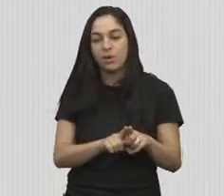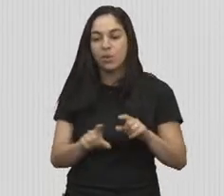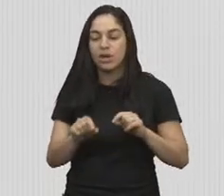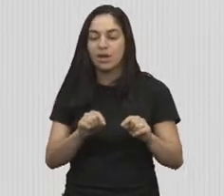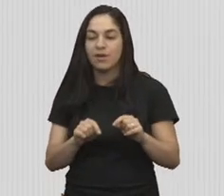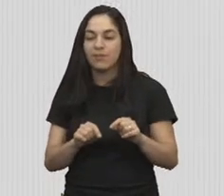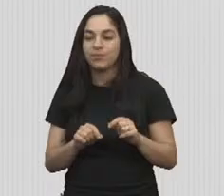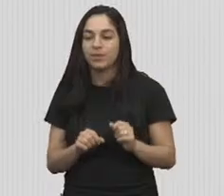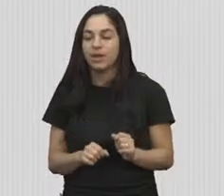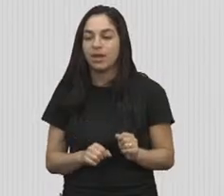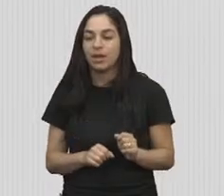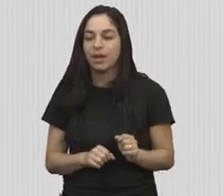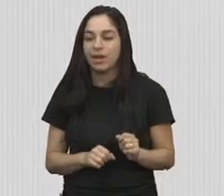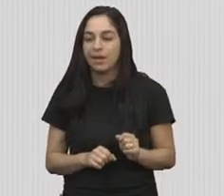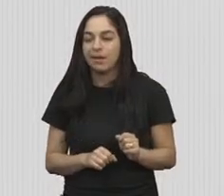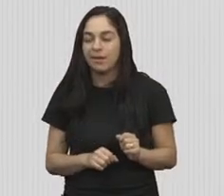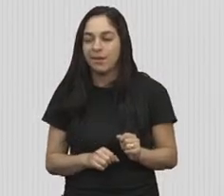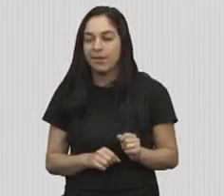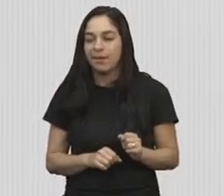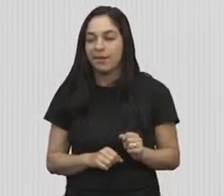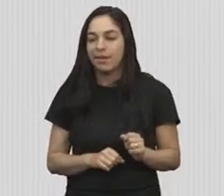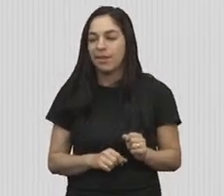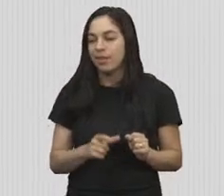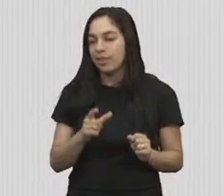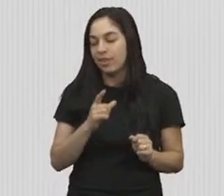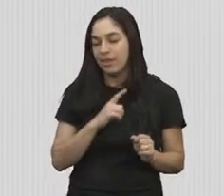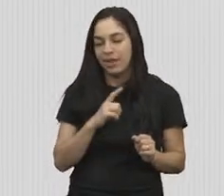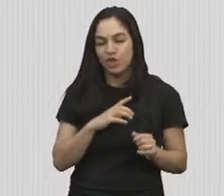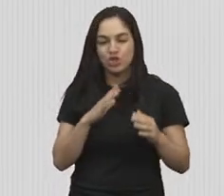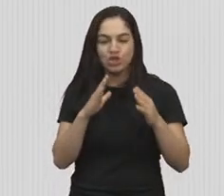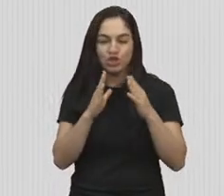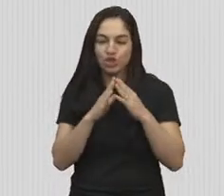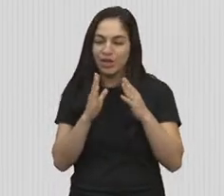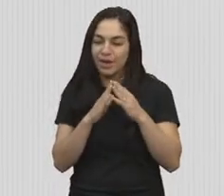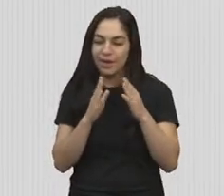são os provenientes de mobiliário de casa,